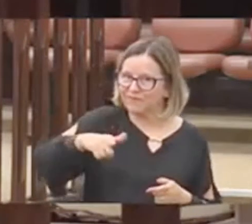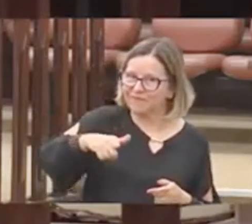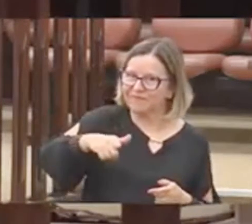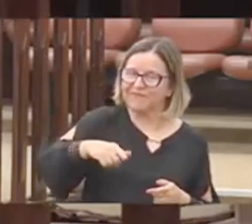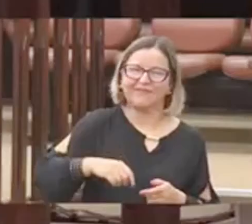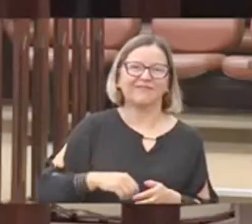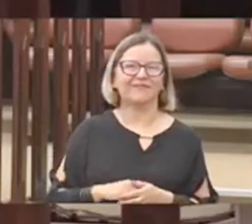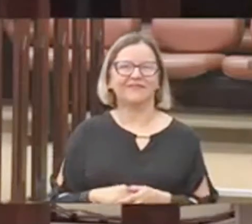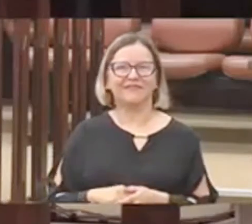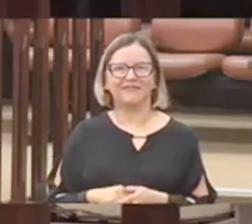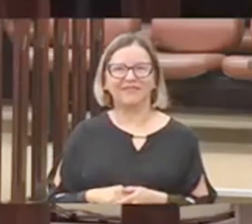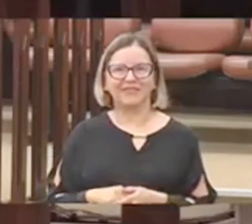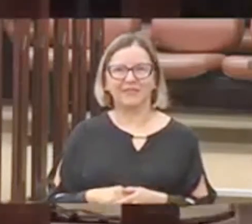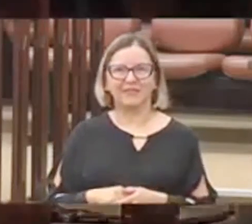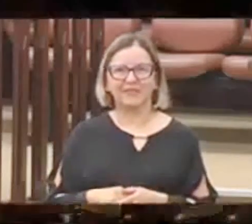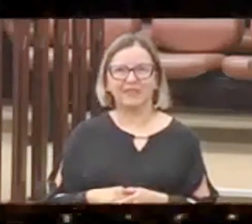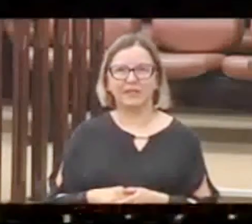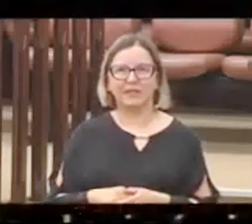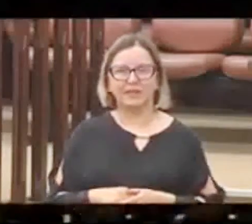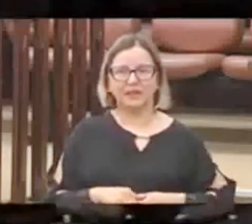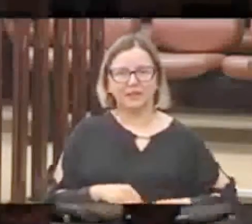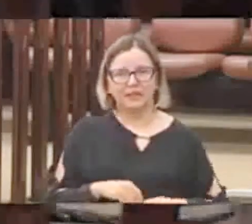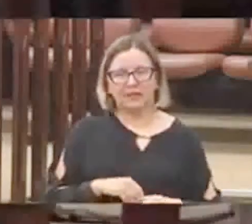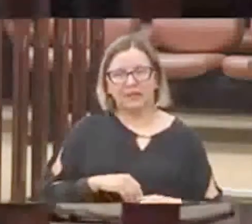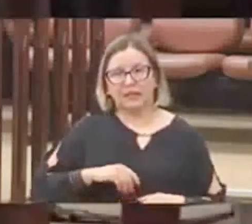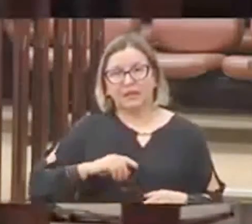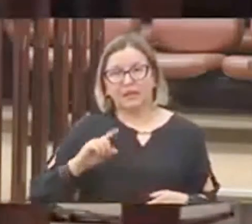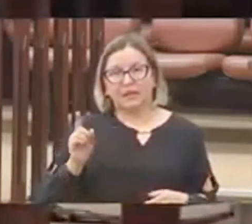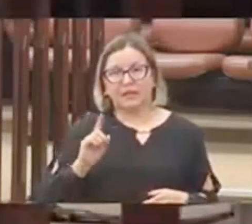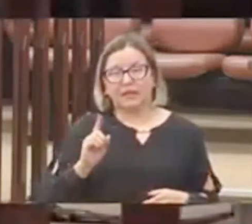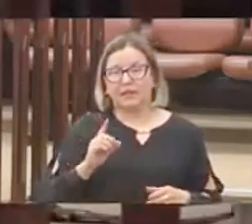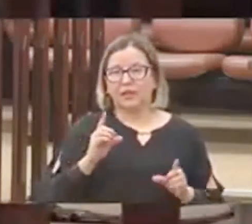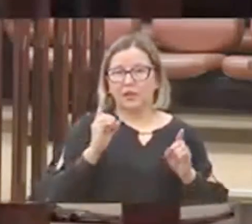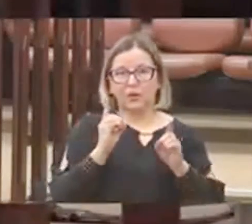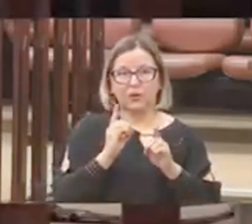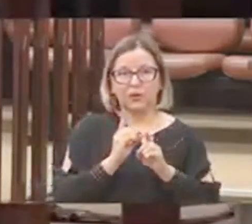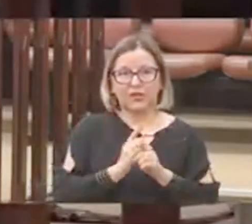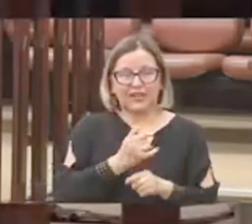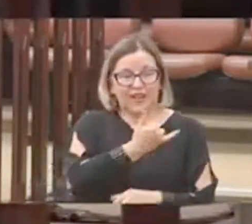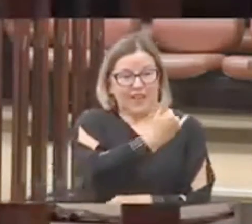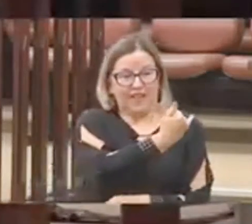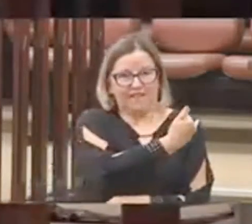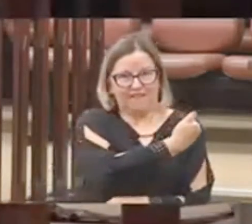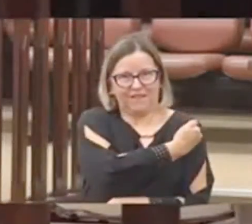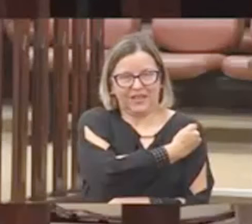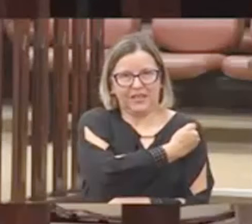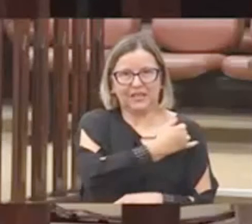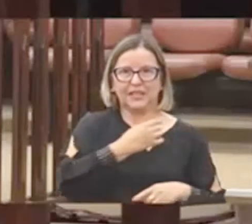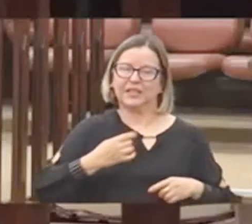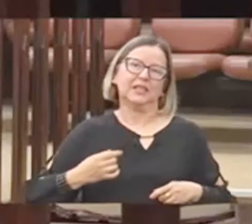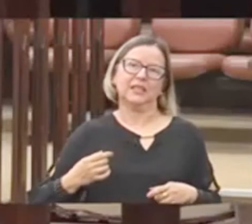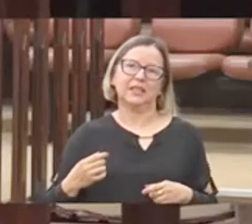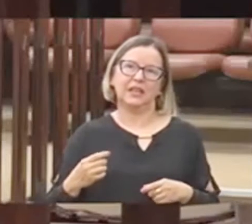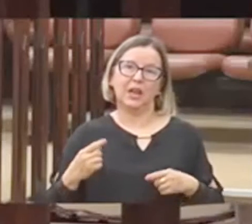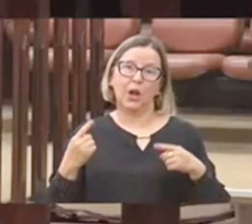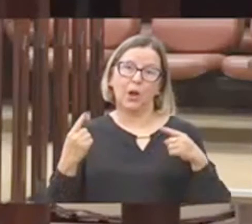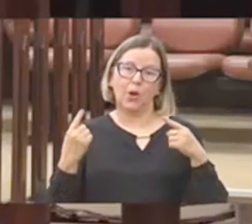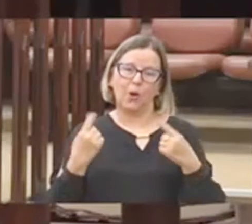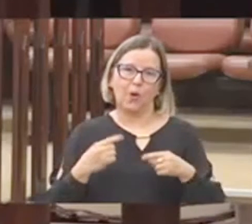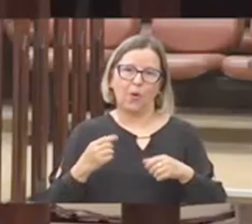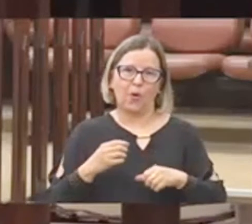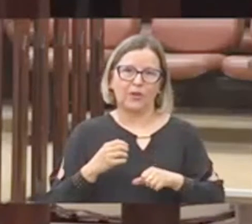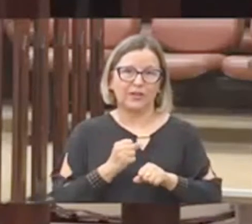Ainda não criaram uma vacina contra o Covid-19, mas a vacina contra o pecado já existe há mais de 2000